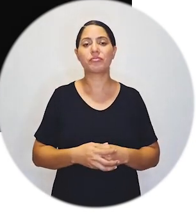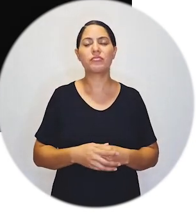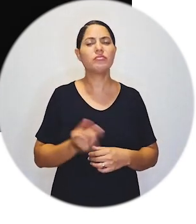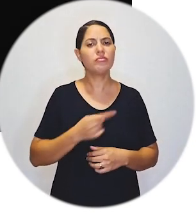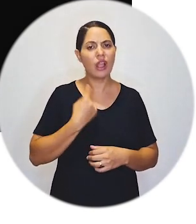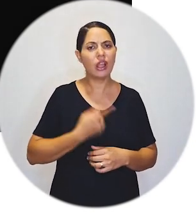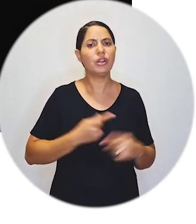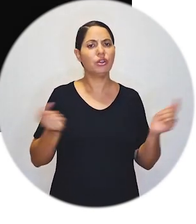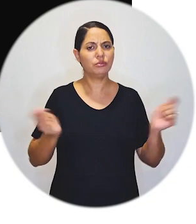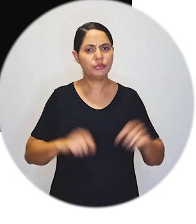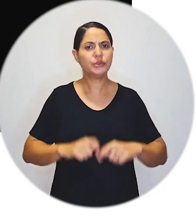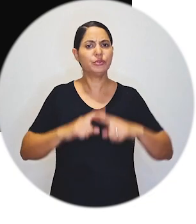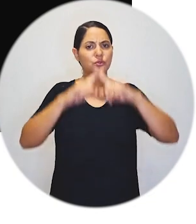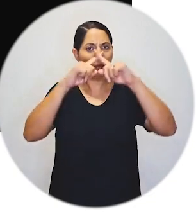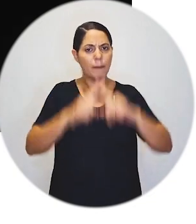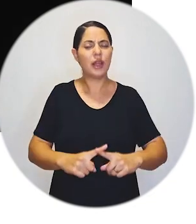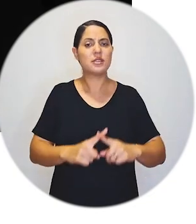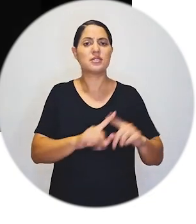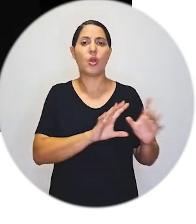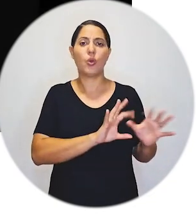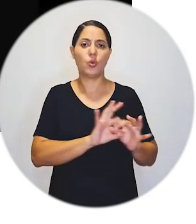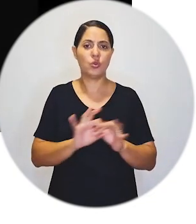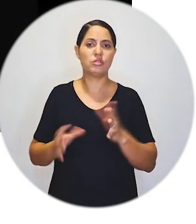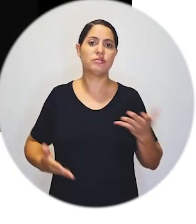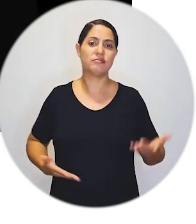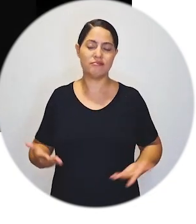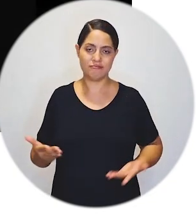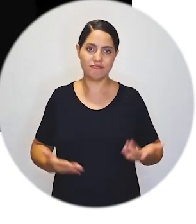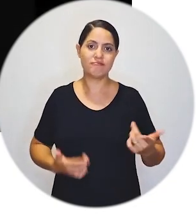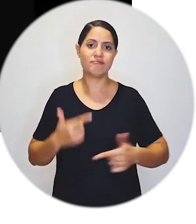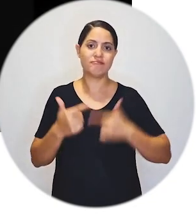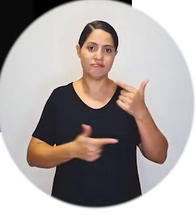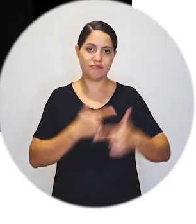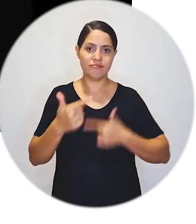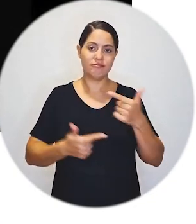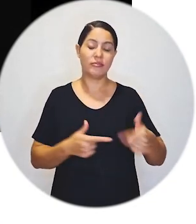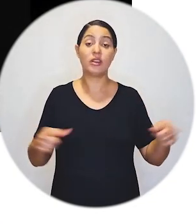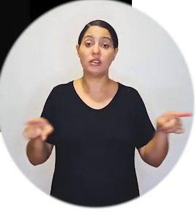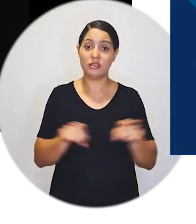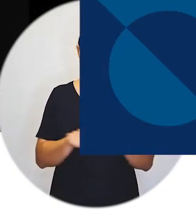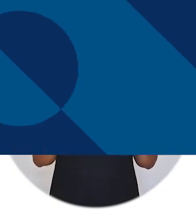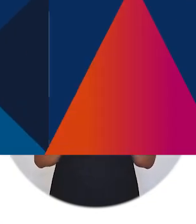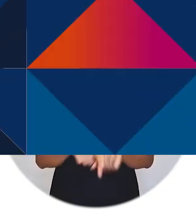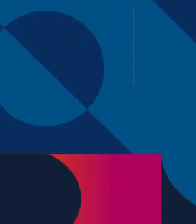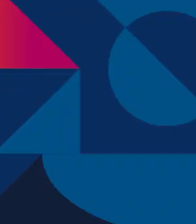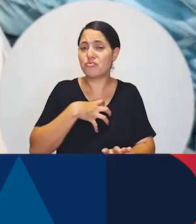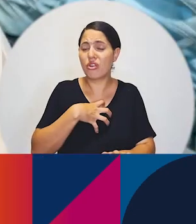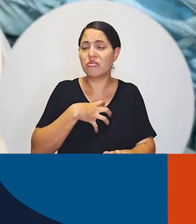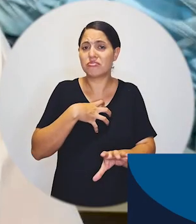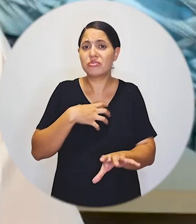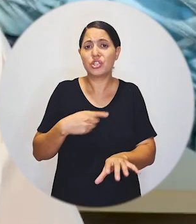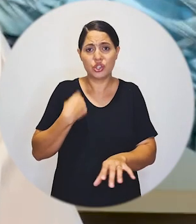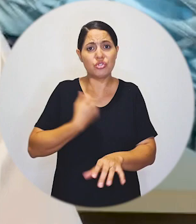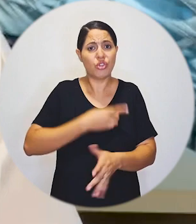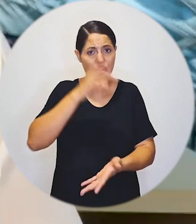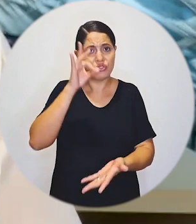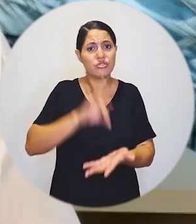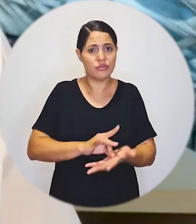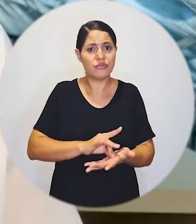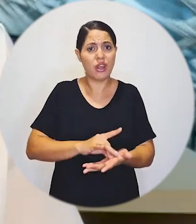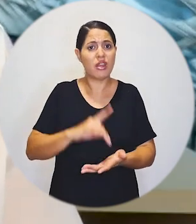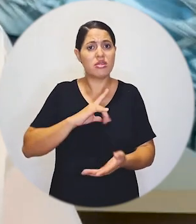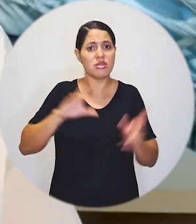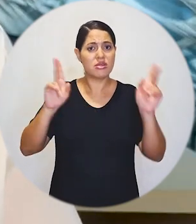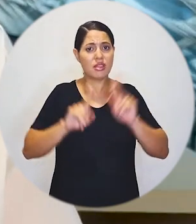ali competitivos, inclusive no mercado de trabalho, e mais atuantes de forma a colaborar, de